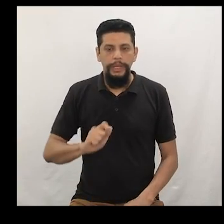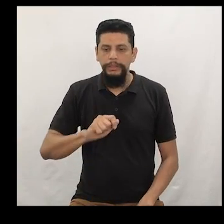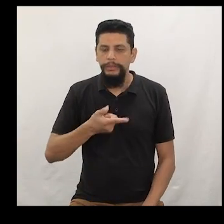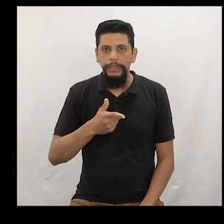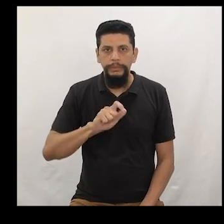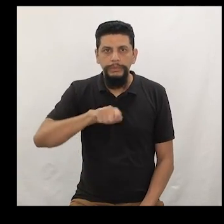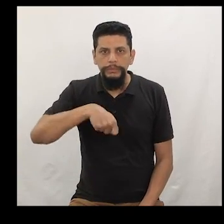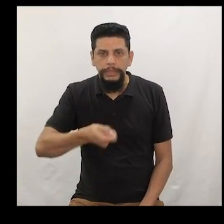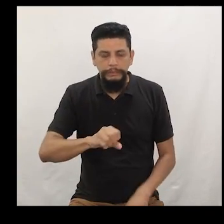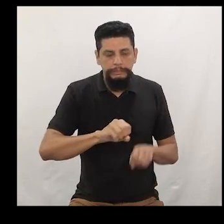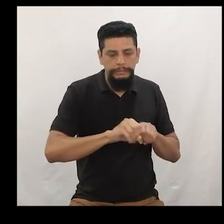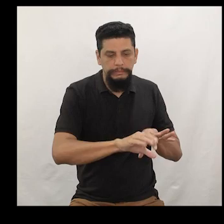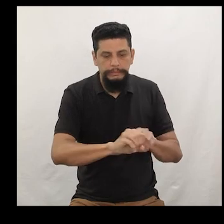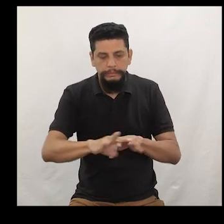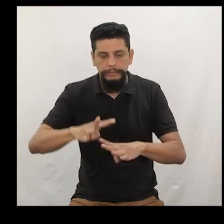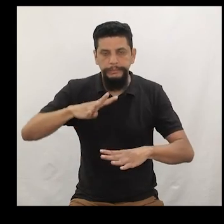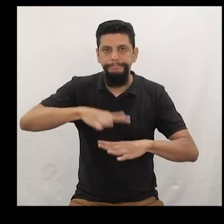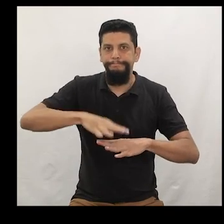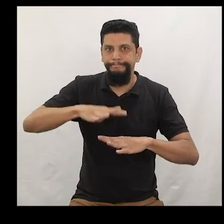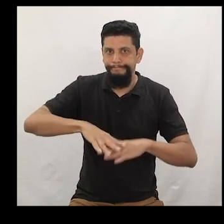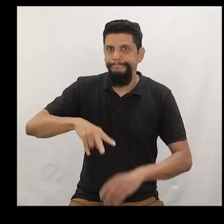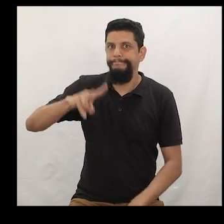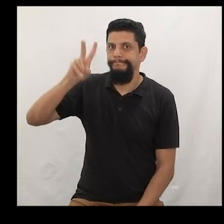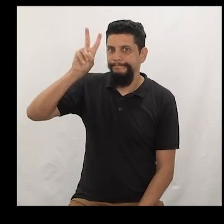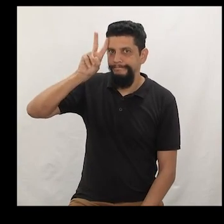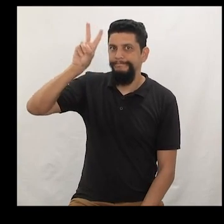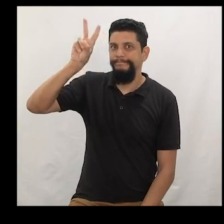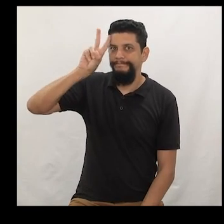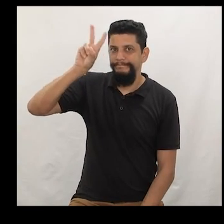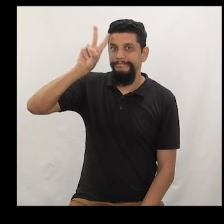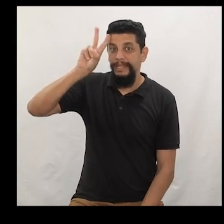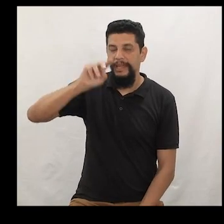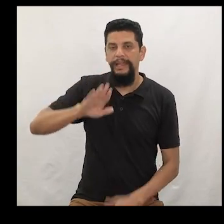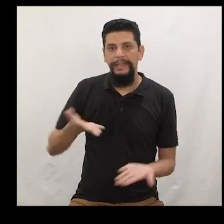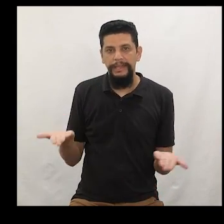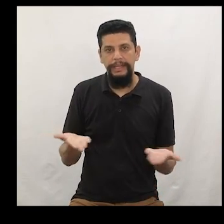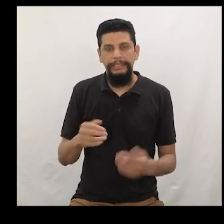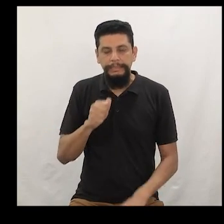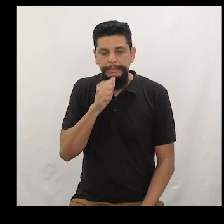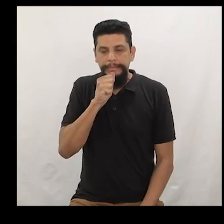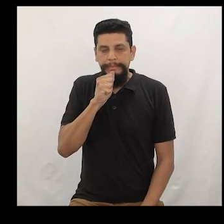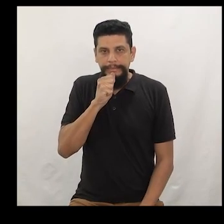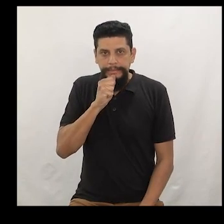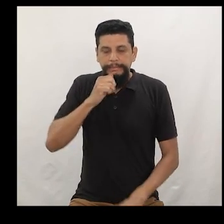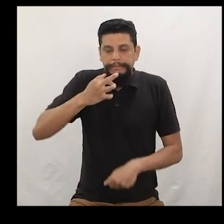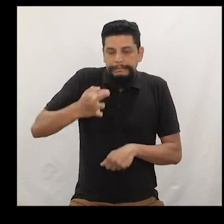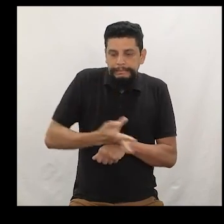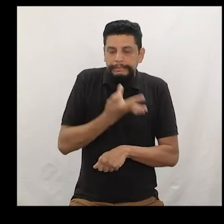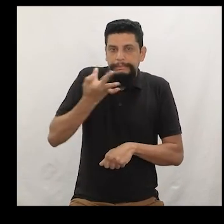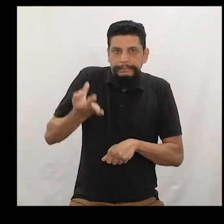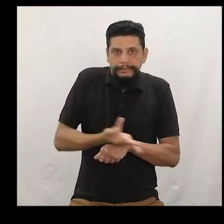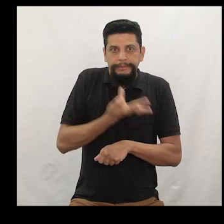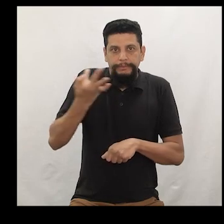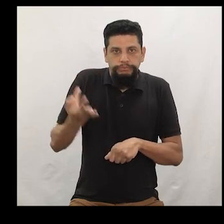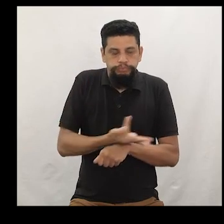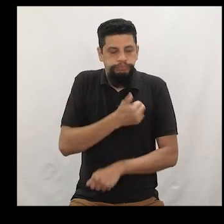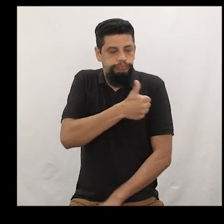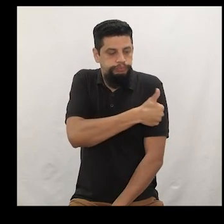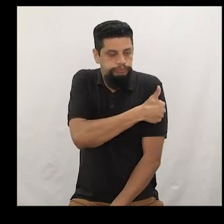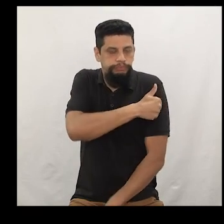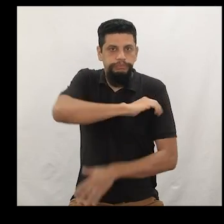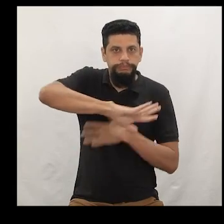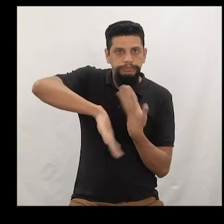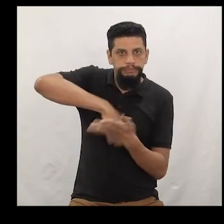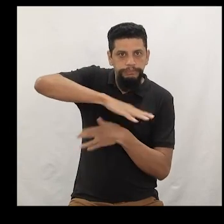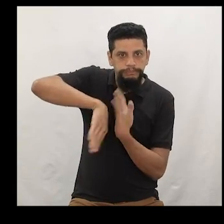Não é sobre ter que ensinar matemática na segunda-feira. É ainda aguentá-lo no bagunçando